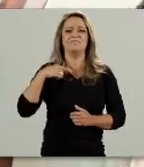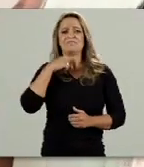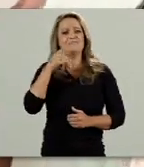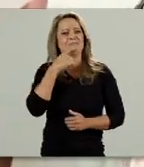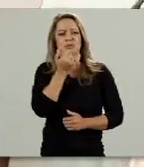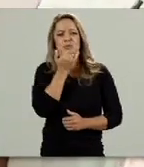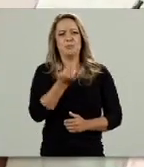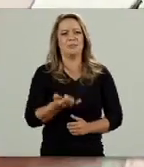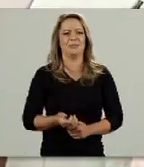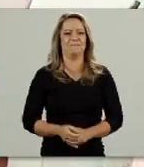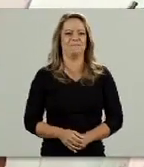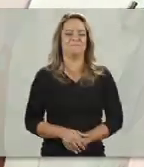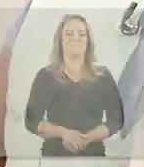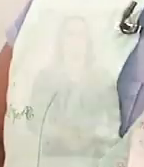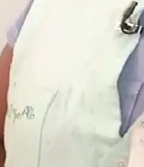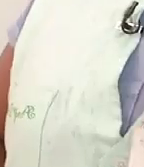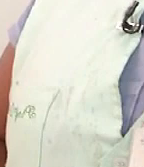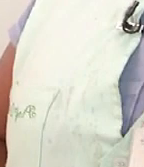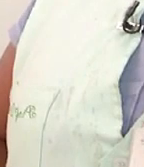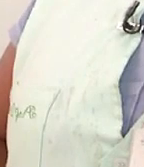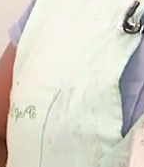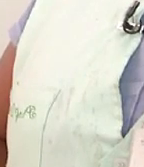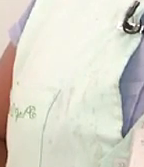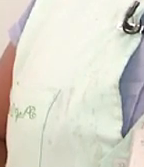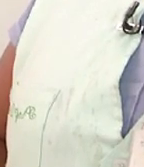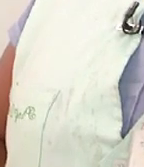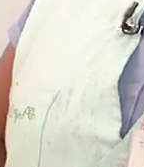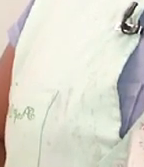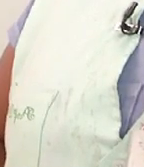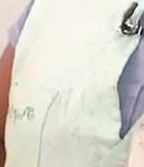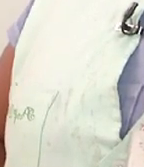viver fora daqui, desculpa.